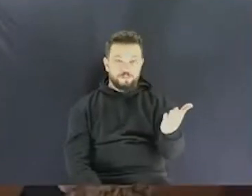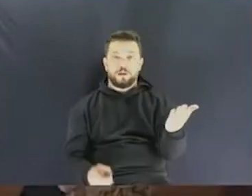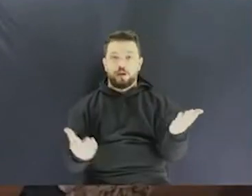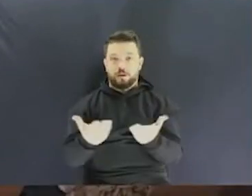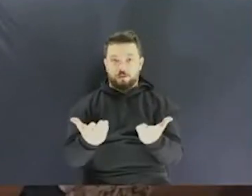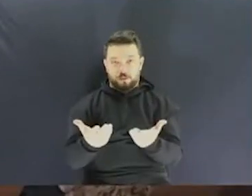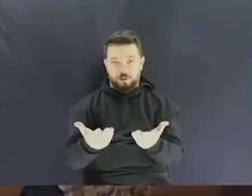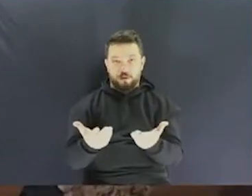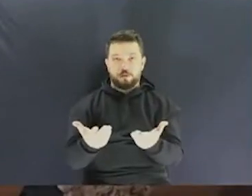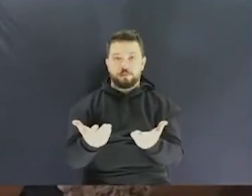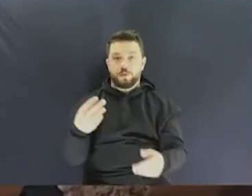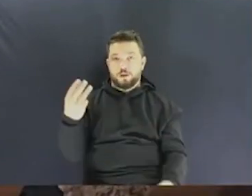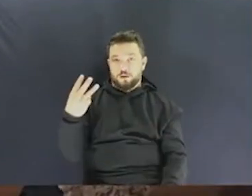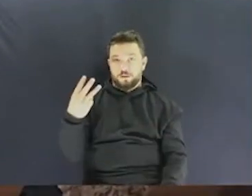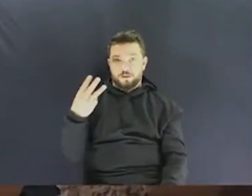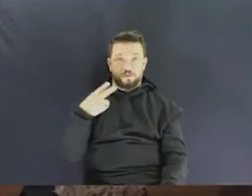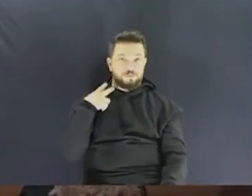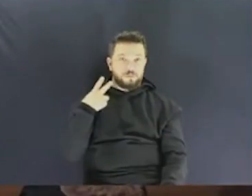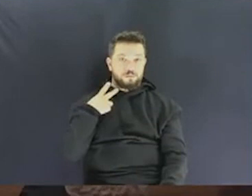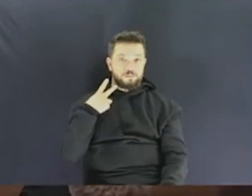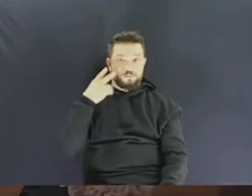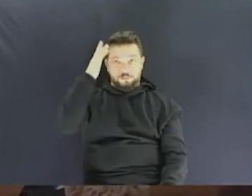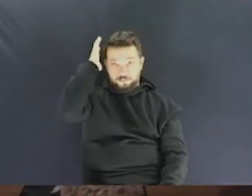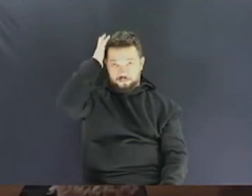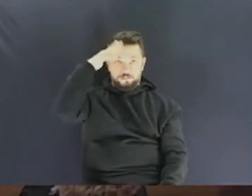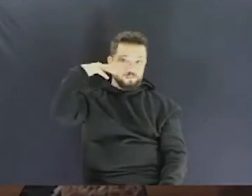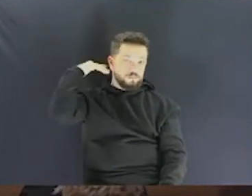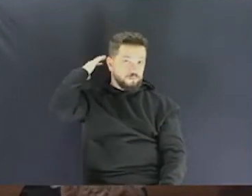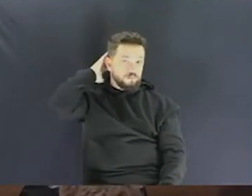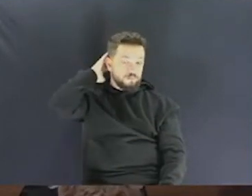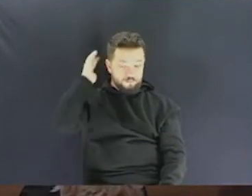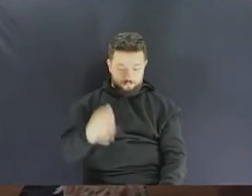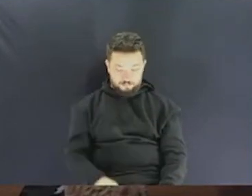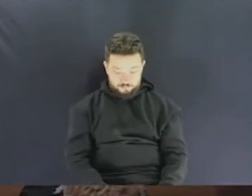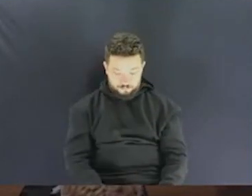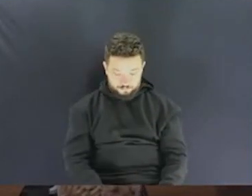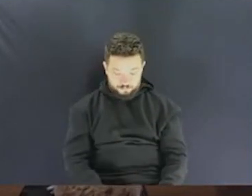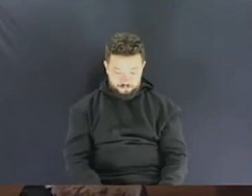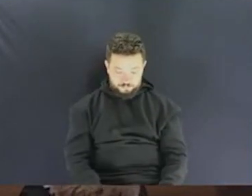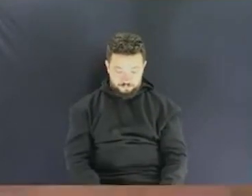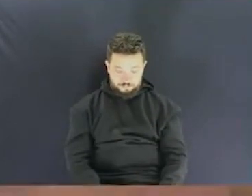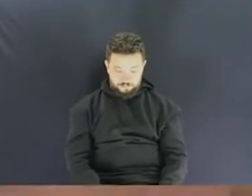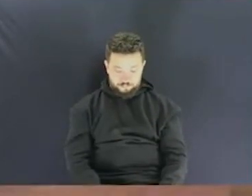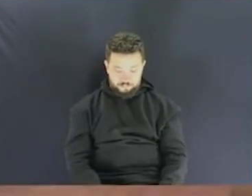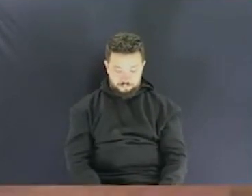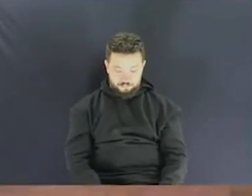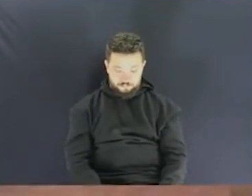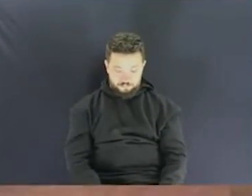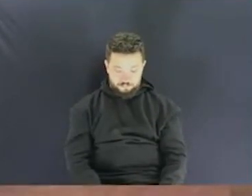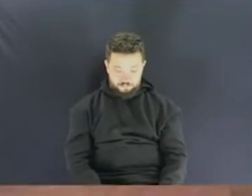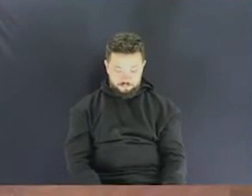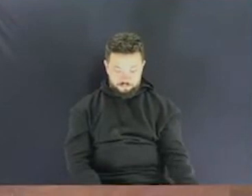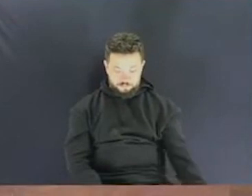à terceira vereadora inscrita, a vereadora Noêmia Rocha, desse bloco. Obrigada, vereadora Indiara, parabenizar a comissão